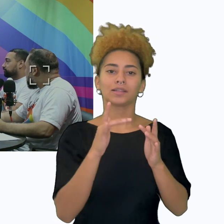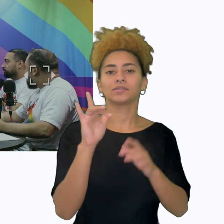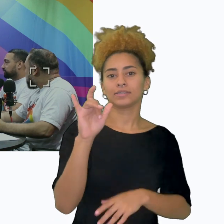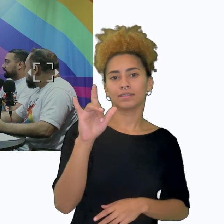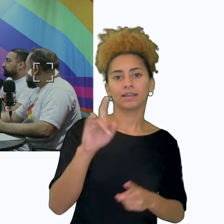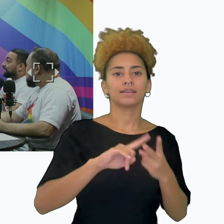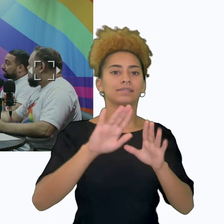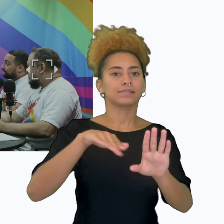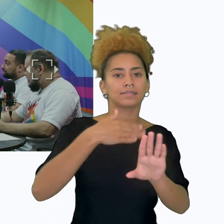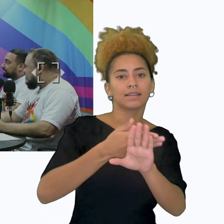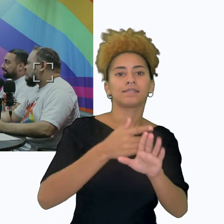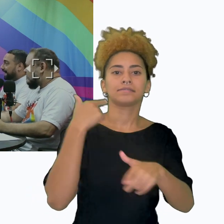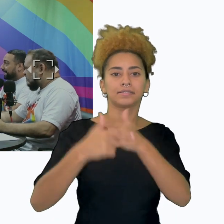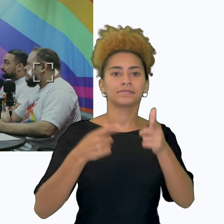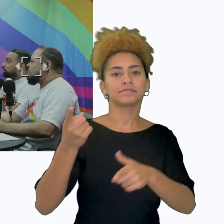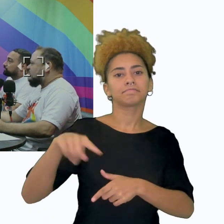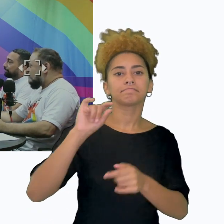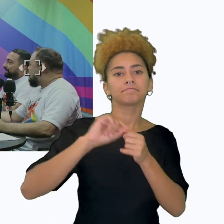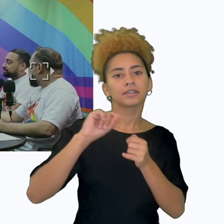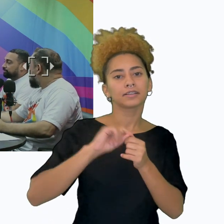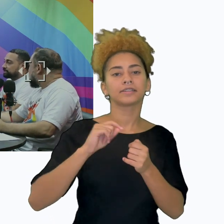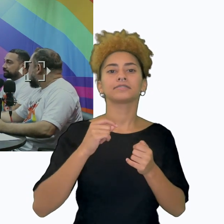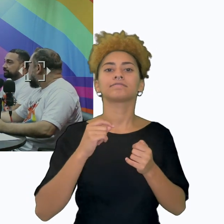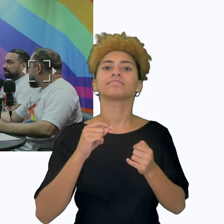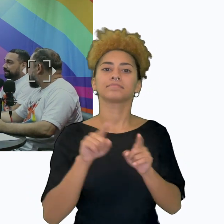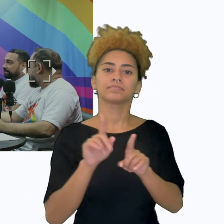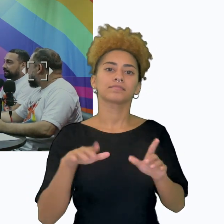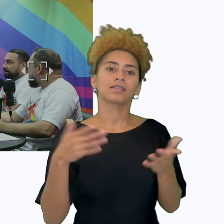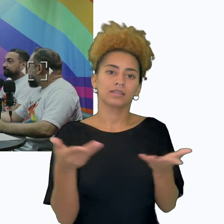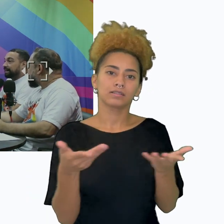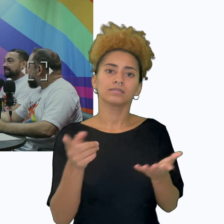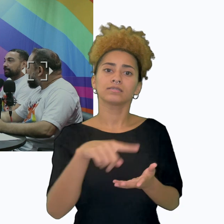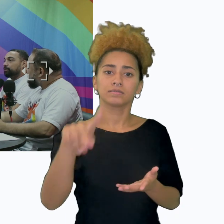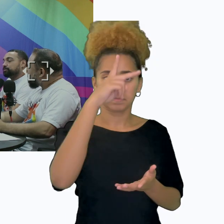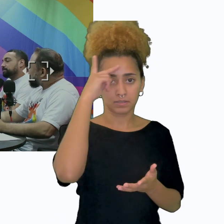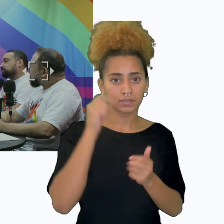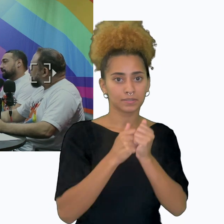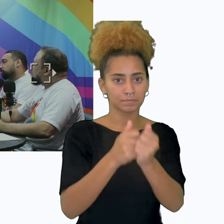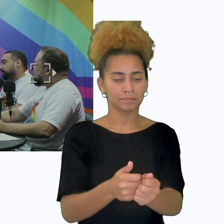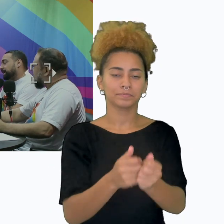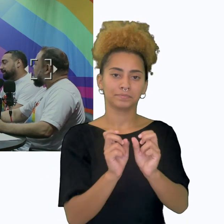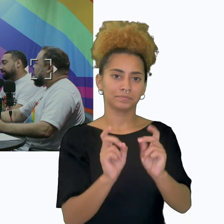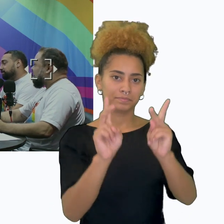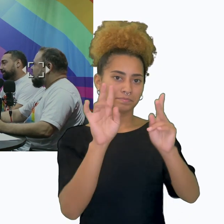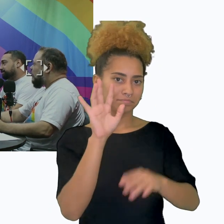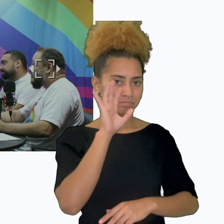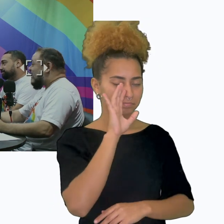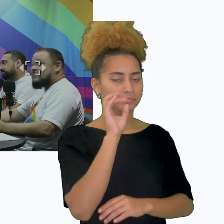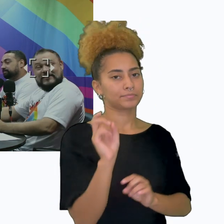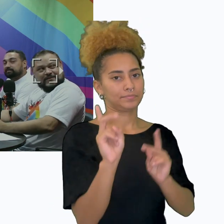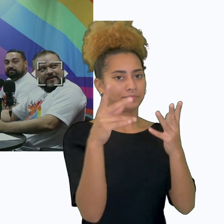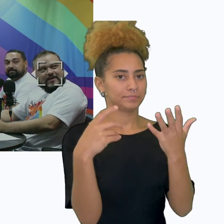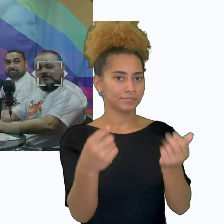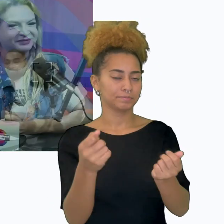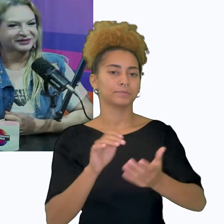contatos de vocês, Instagram, canais, os trabalhos que vocês fazem atualmente para as pessoas acompanharem também. Olha na câmera,